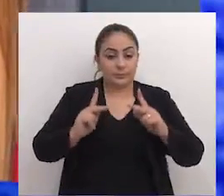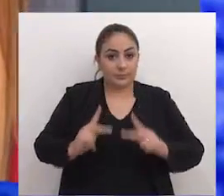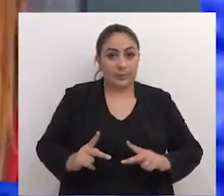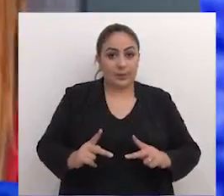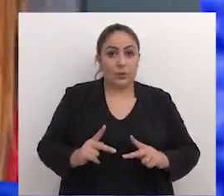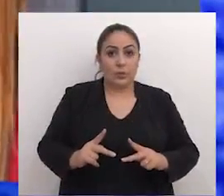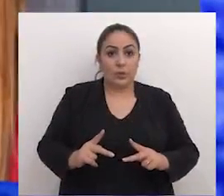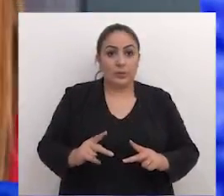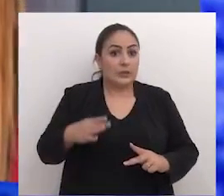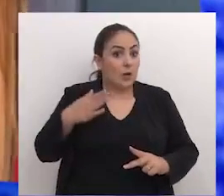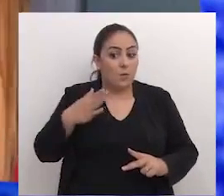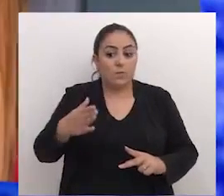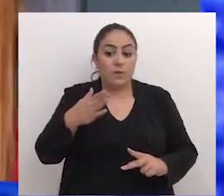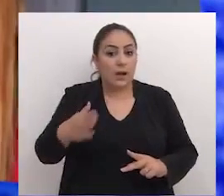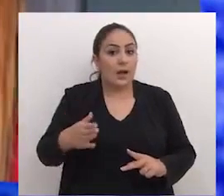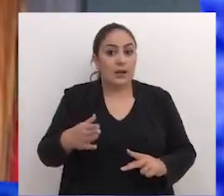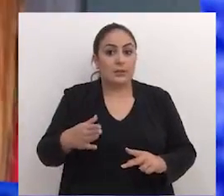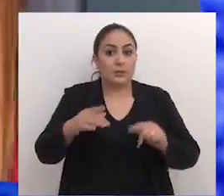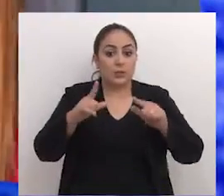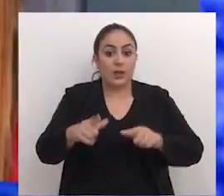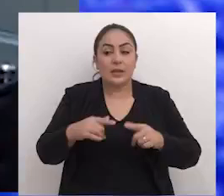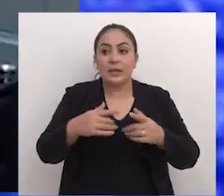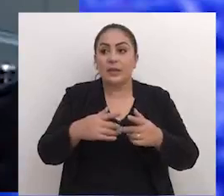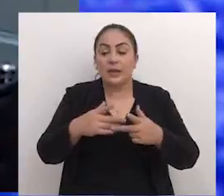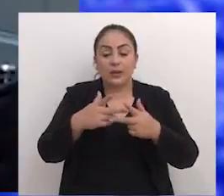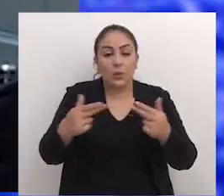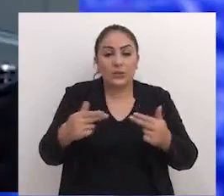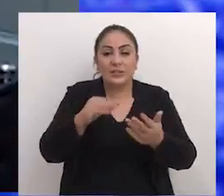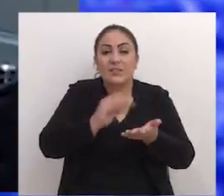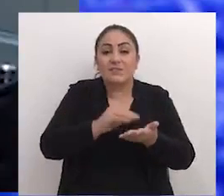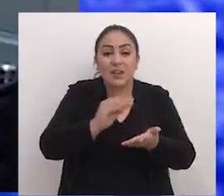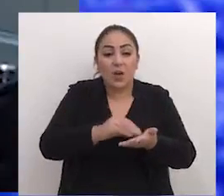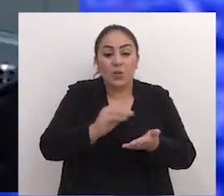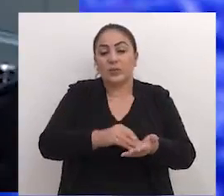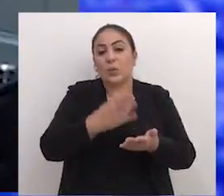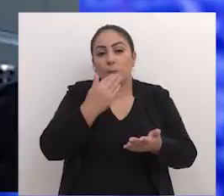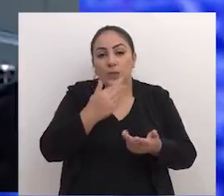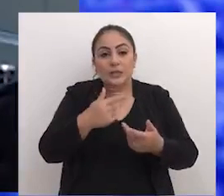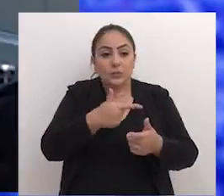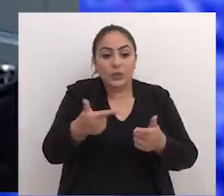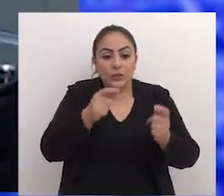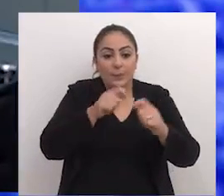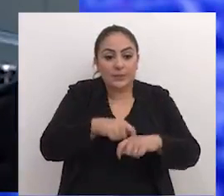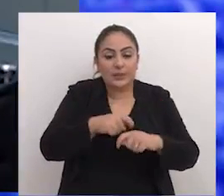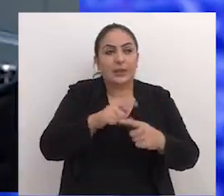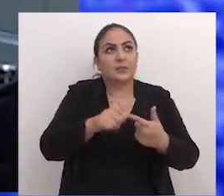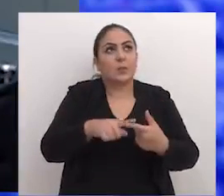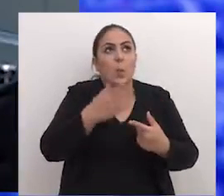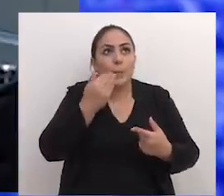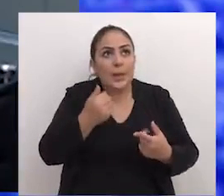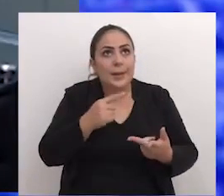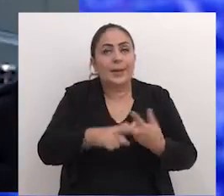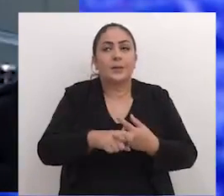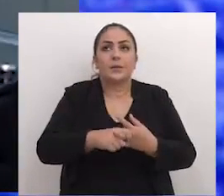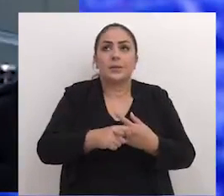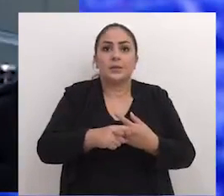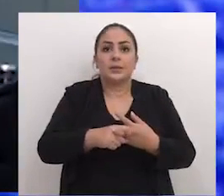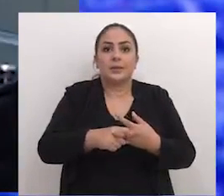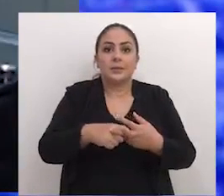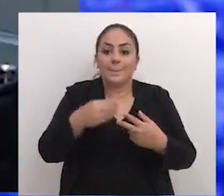pessoas não atinjam um estado de miserabilidade, ficando sem condições de poder adquirir alimentos,